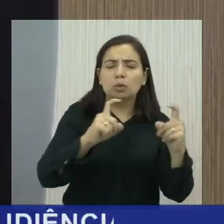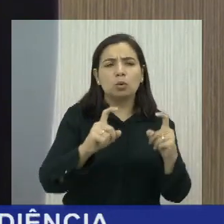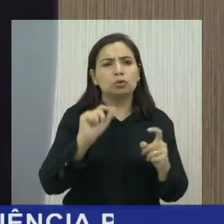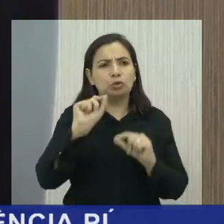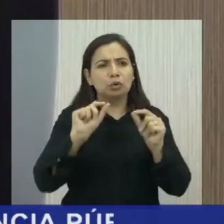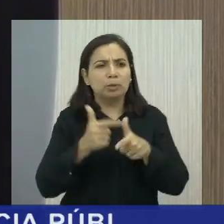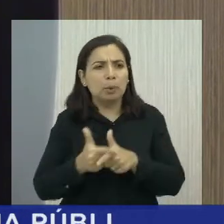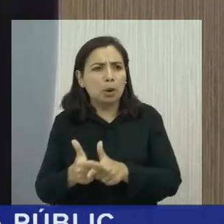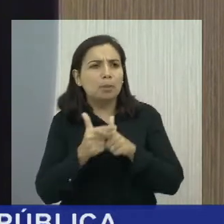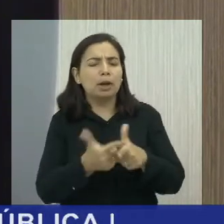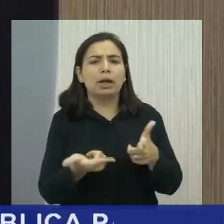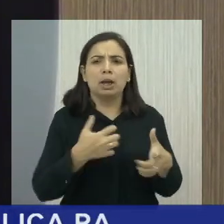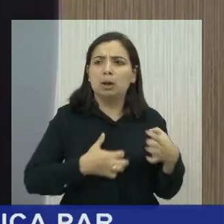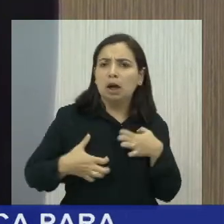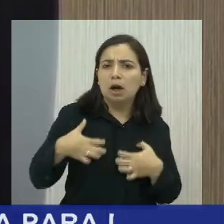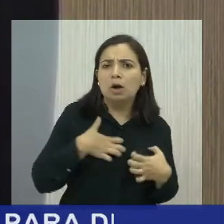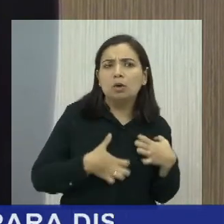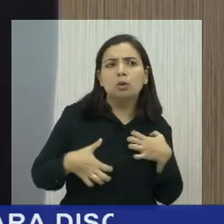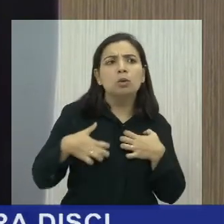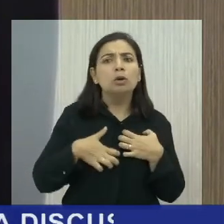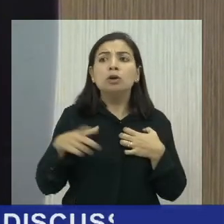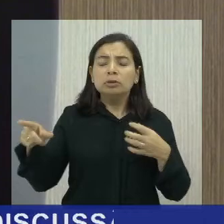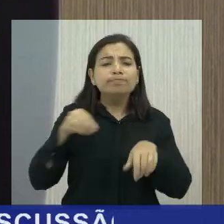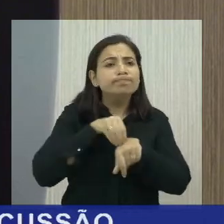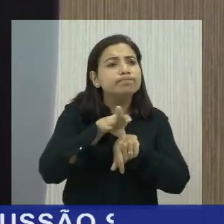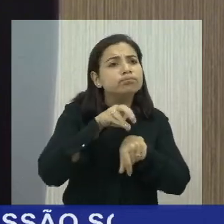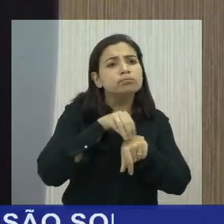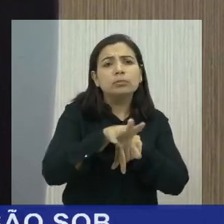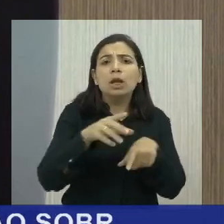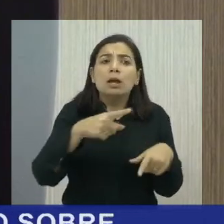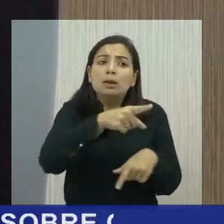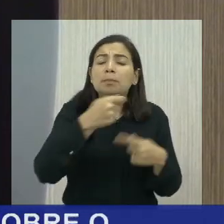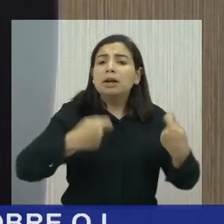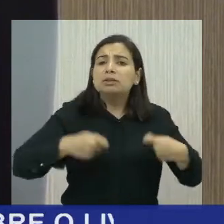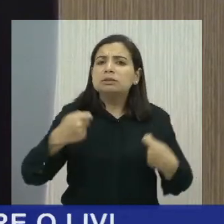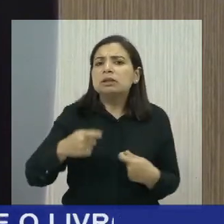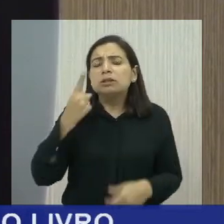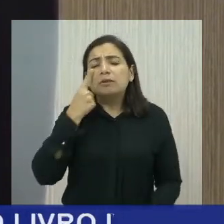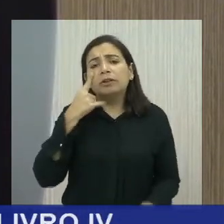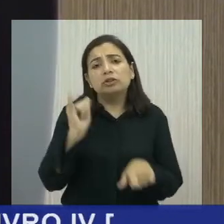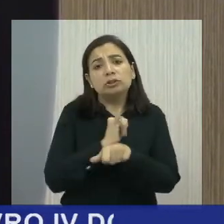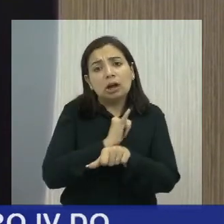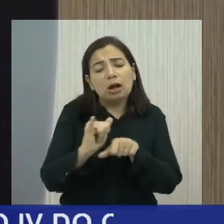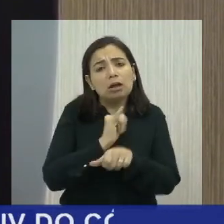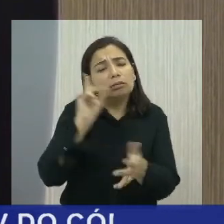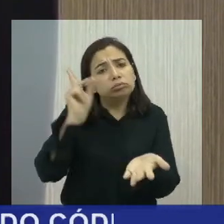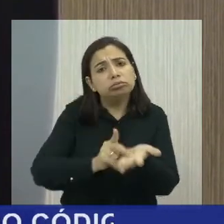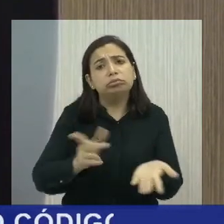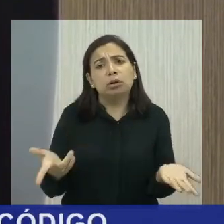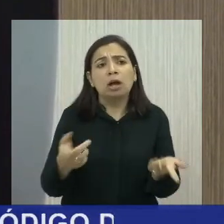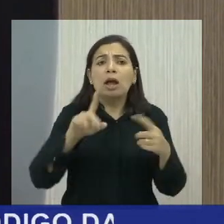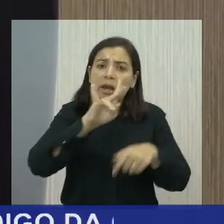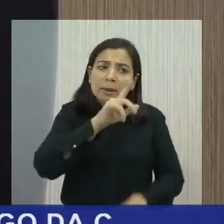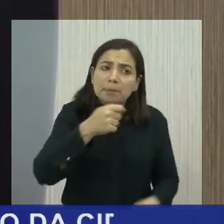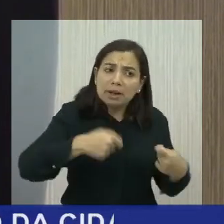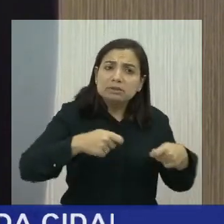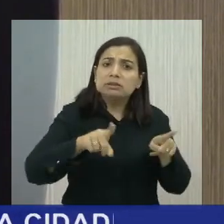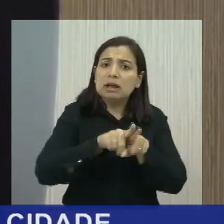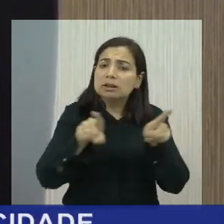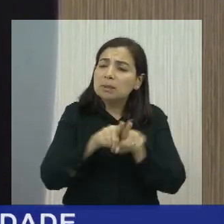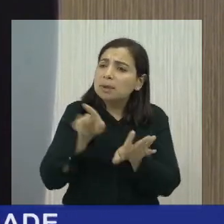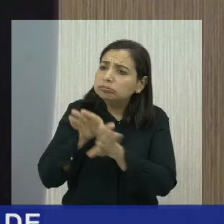angústias, né, os seus problemas, para dividir aqui, para serem considerados, saíssem daqui informados de